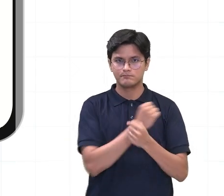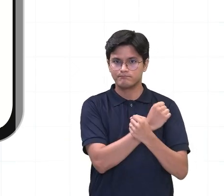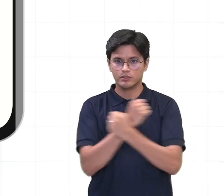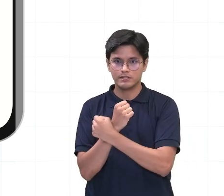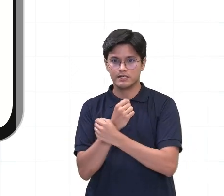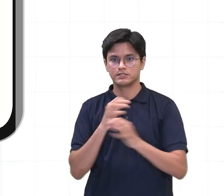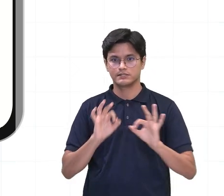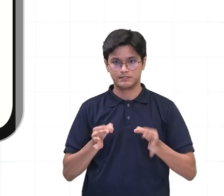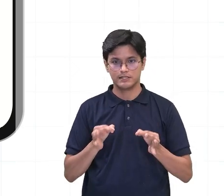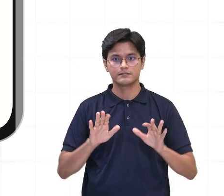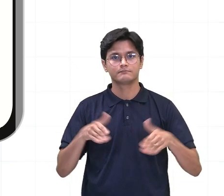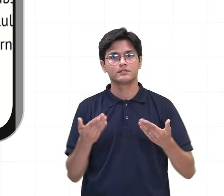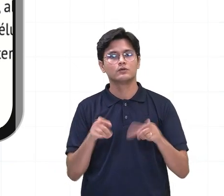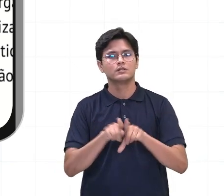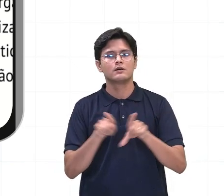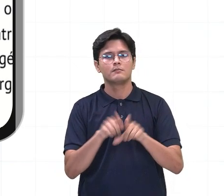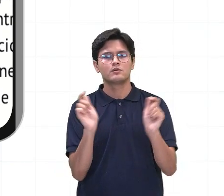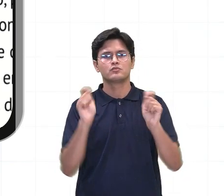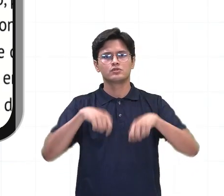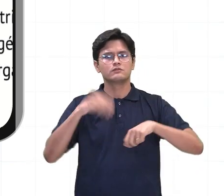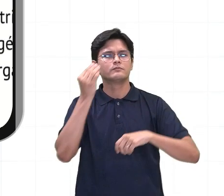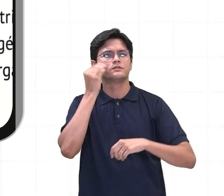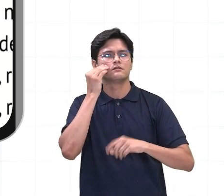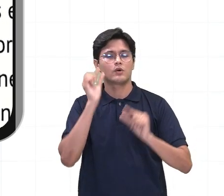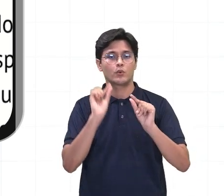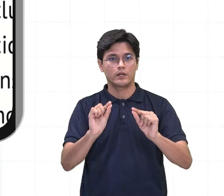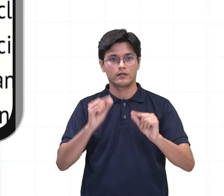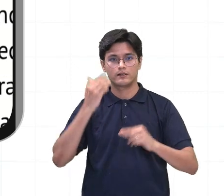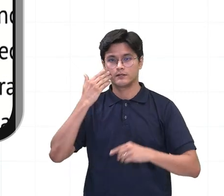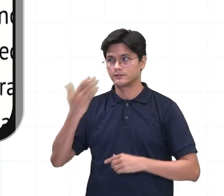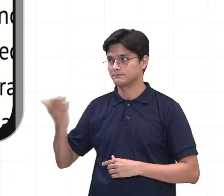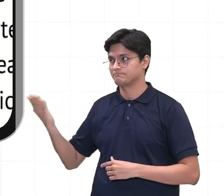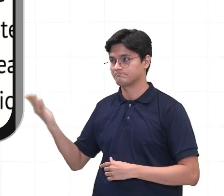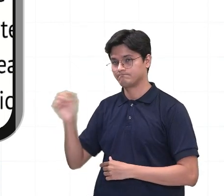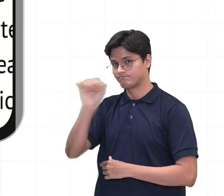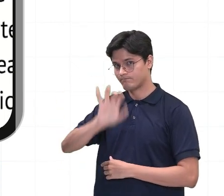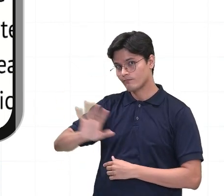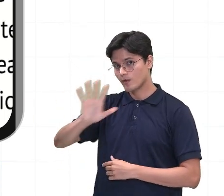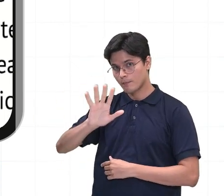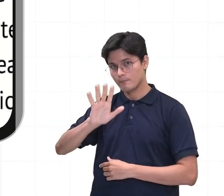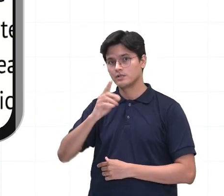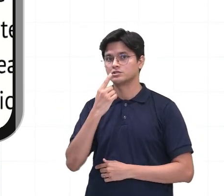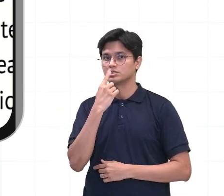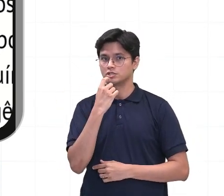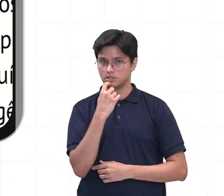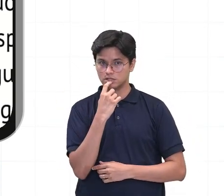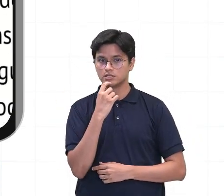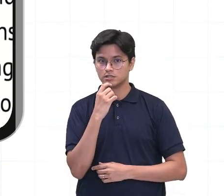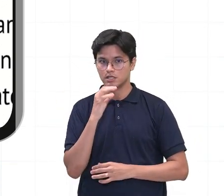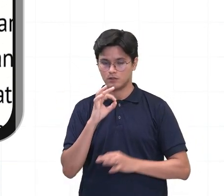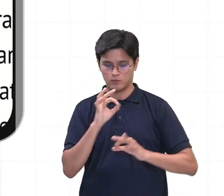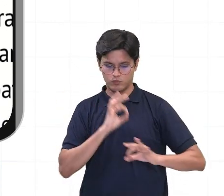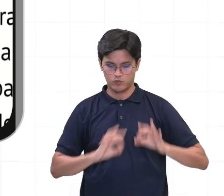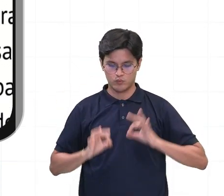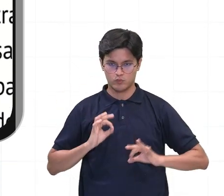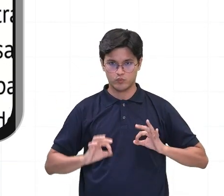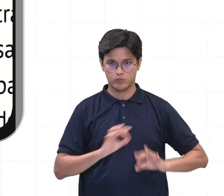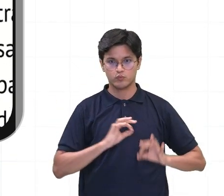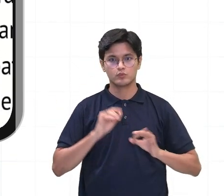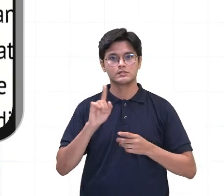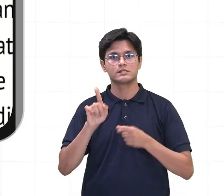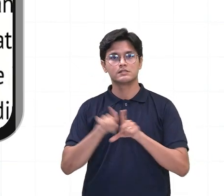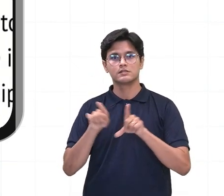E aqui a gente observa novamente, né? Aqui a imagem do sangue, que representa o tecido conjuntivo sanguíneo,